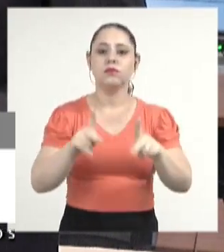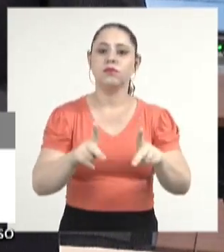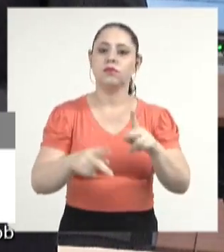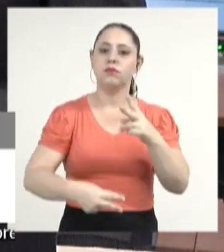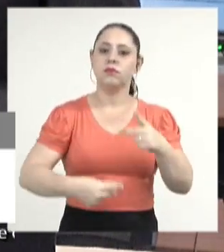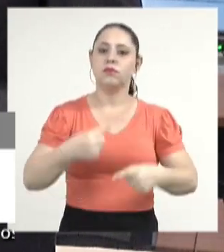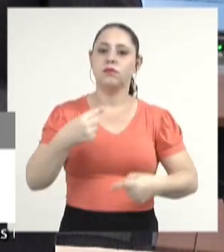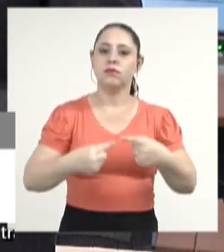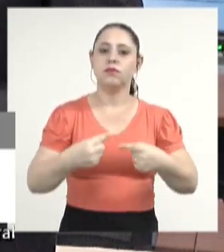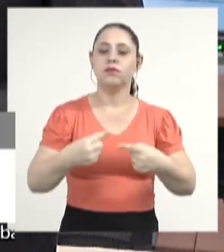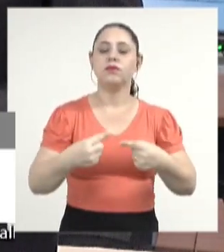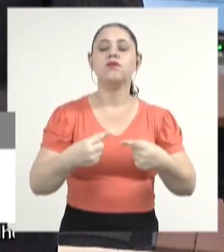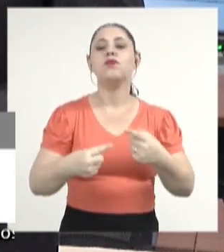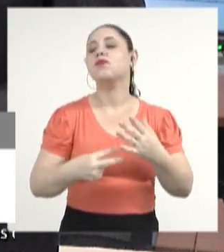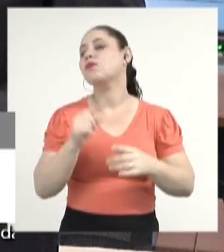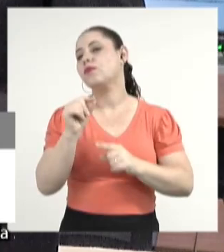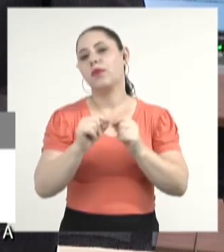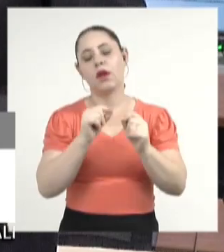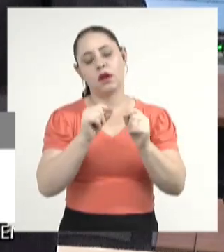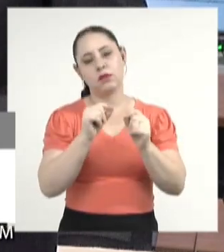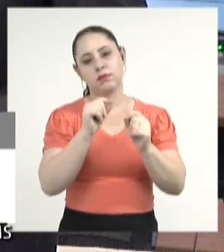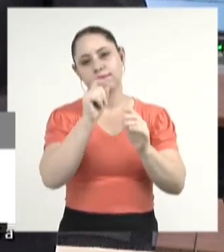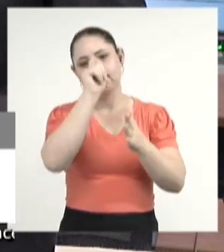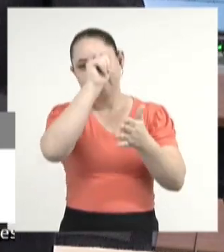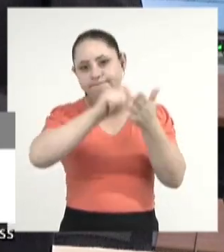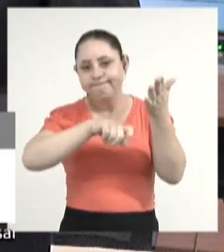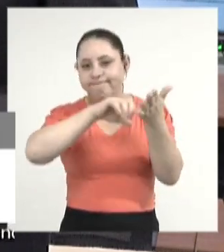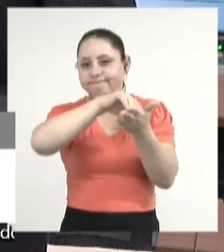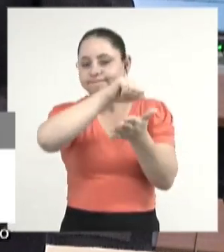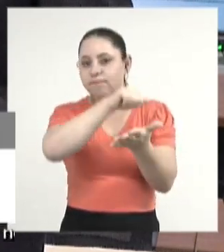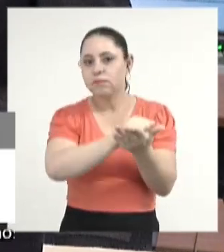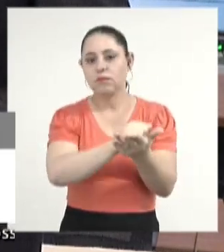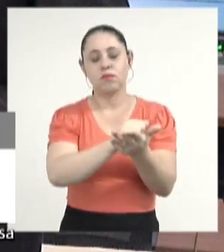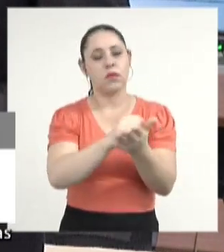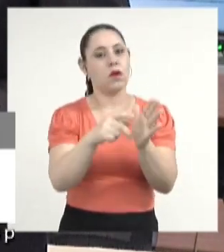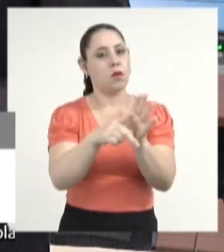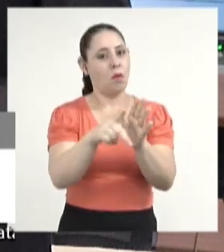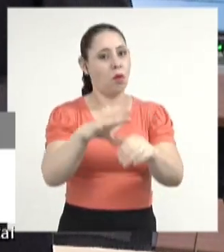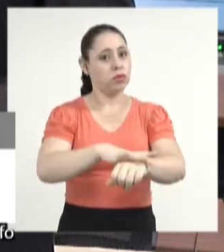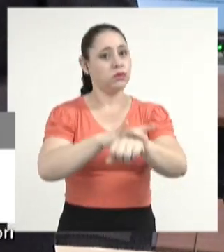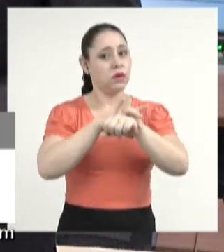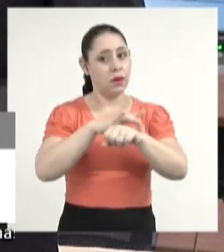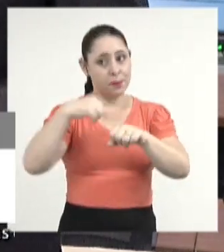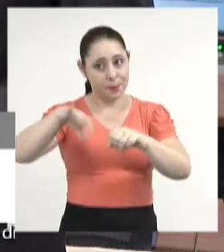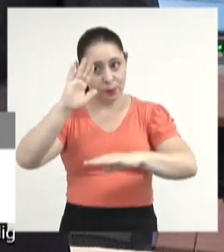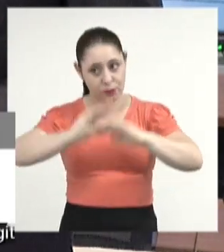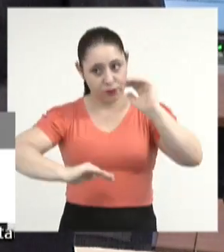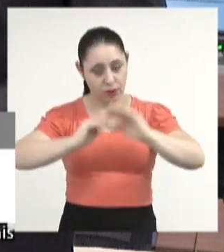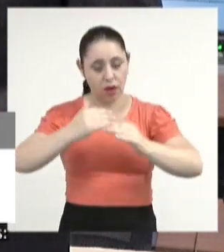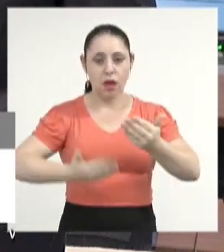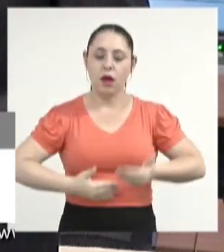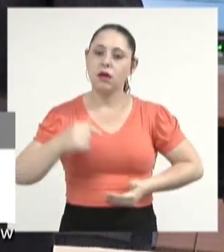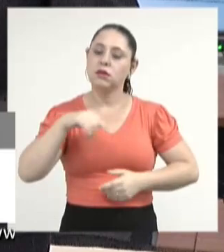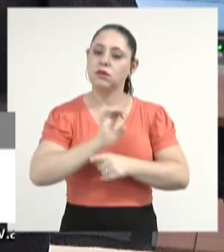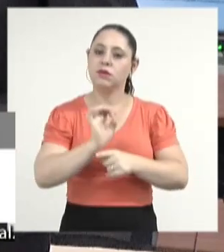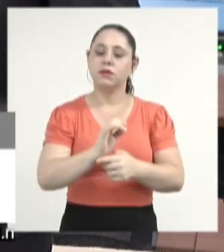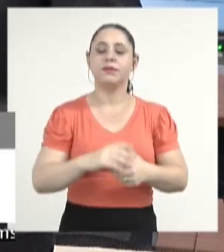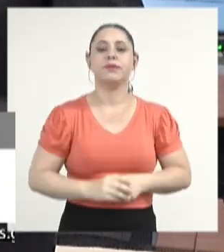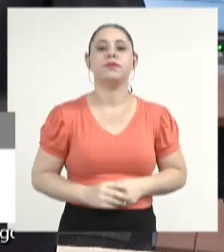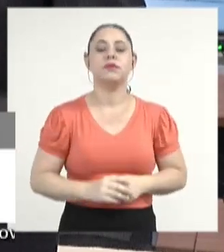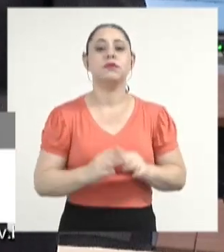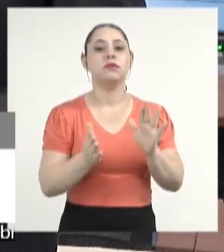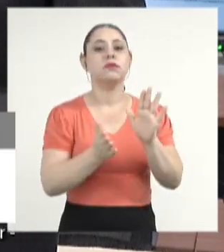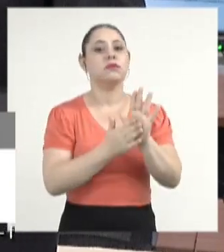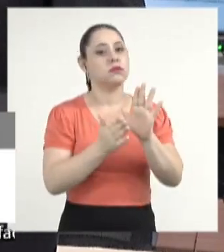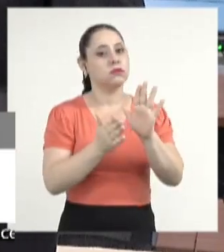segunda discussão, que fixa o subsídio das defensorias públicas e também dos defensores públicos aqui do Estado. A